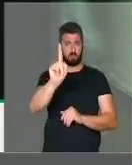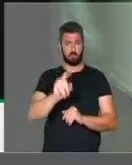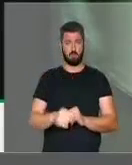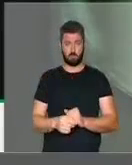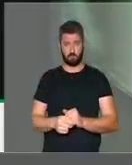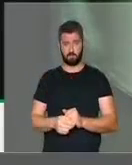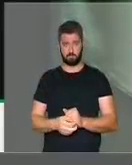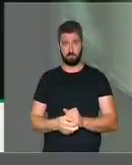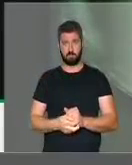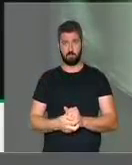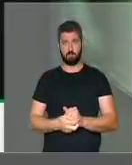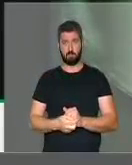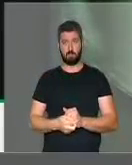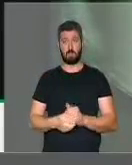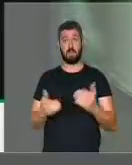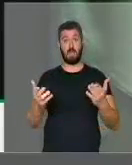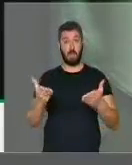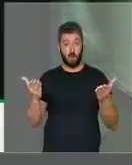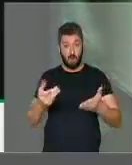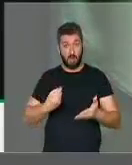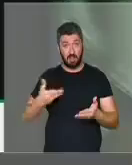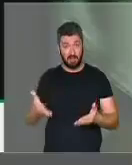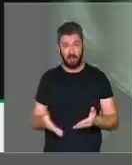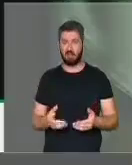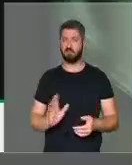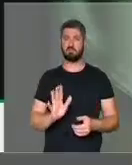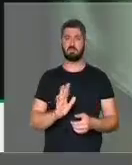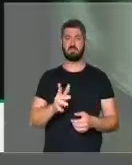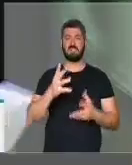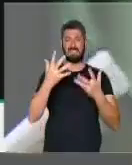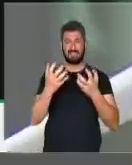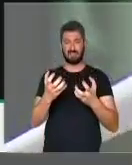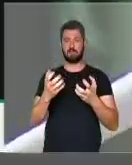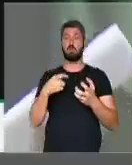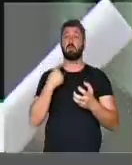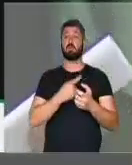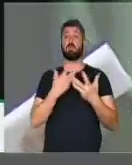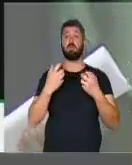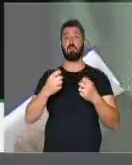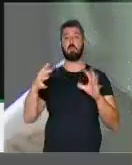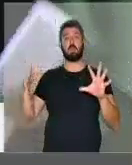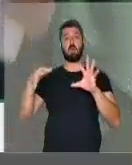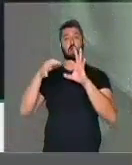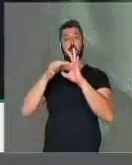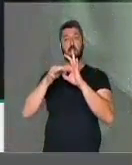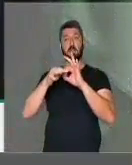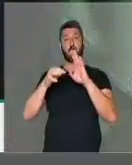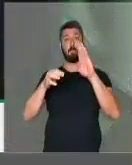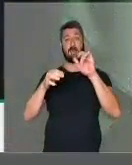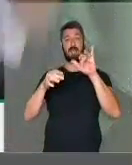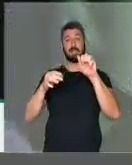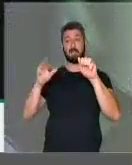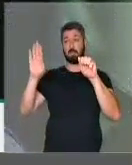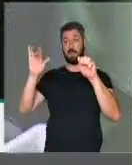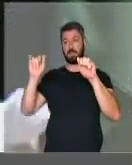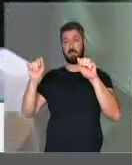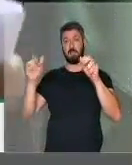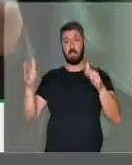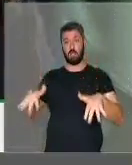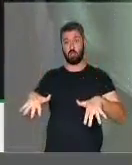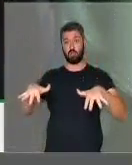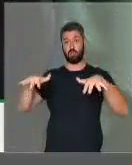desse rio quando ele está como está hoje, praticamente seco. Vamos ter a interligação quando ele estiver